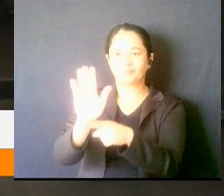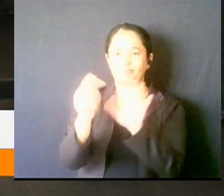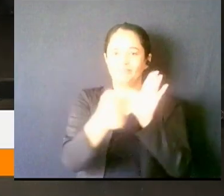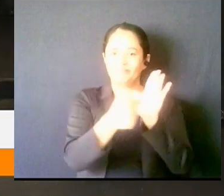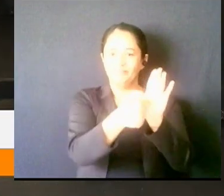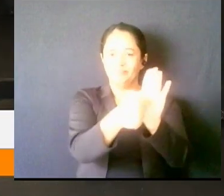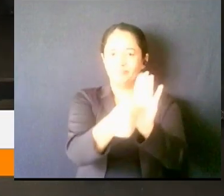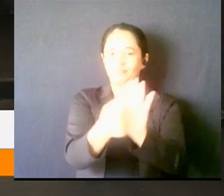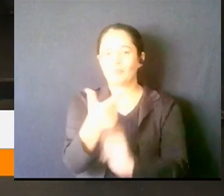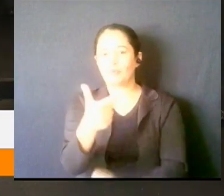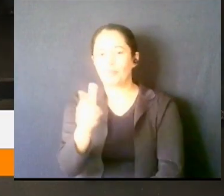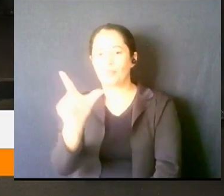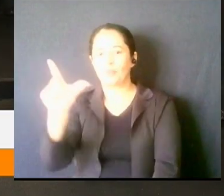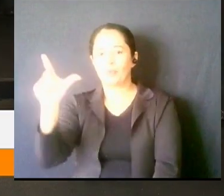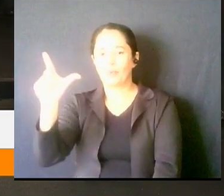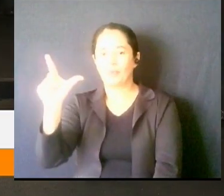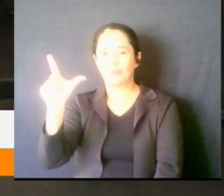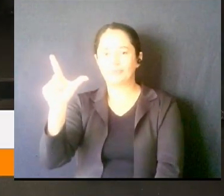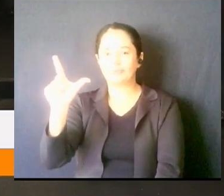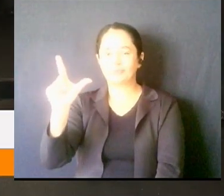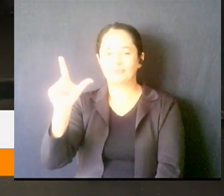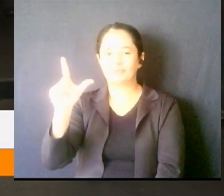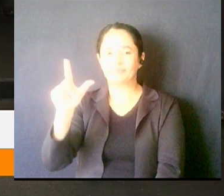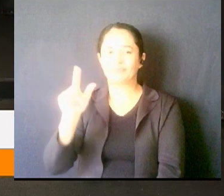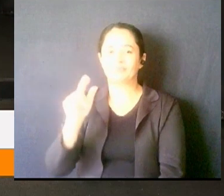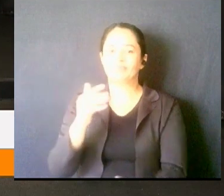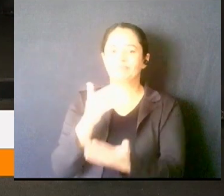outra parte do vídeo, do documentário